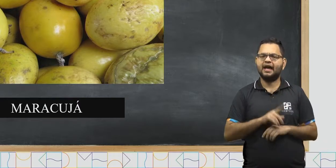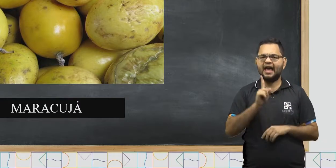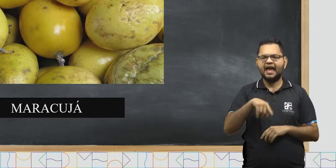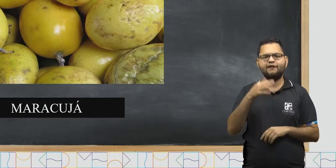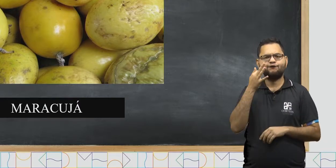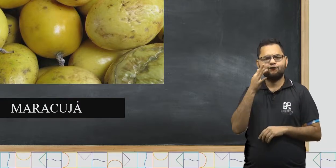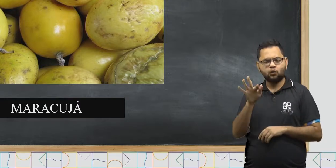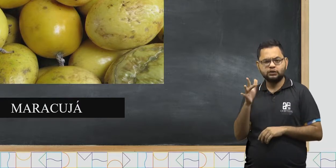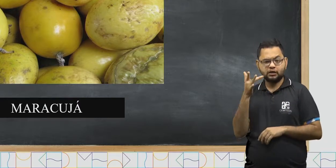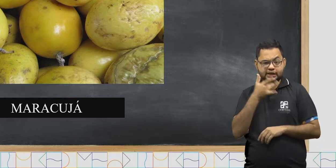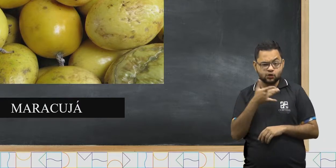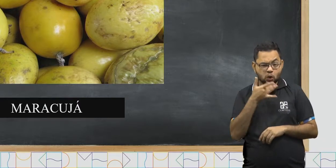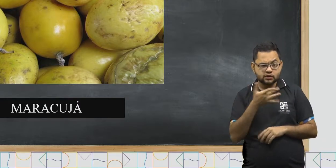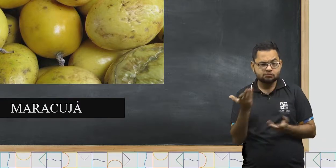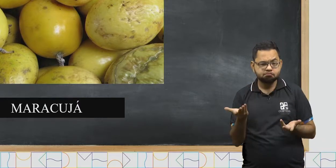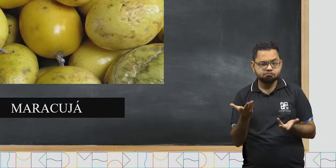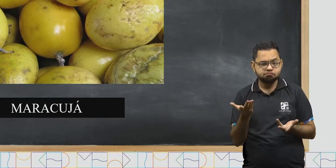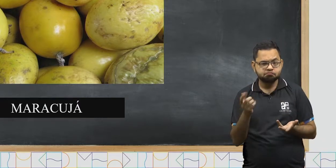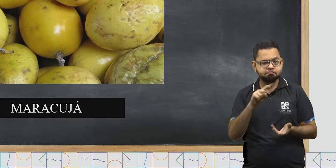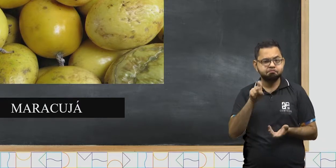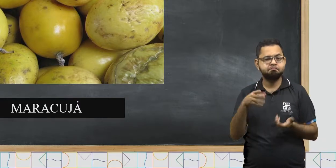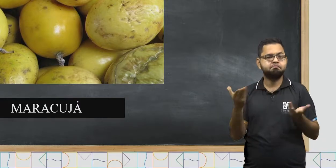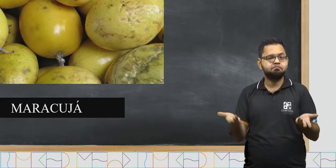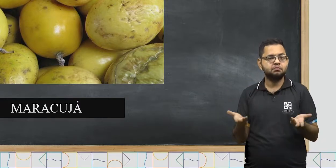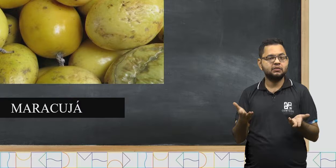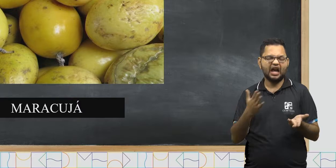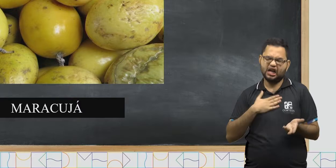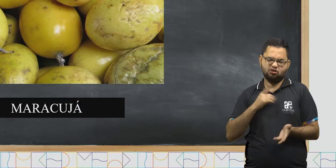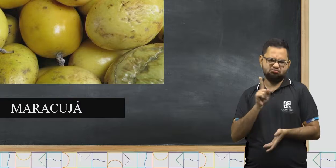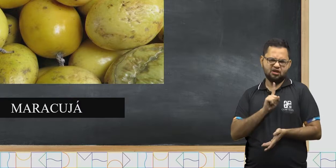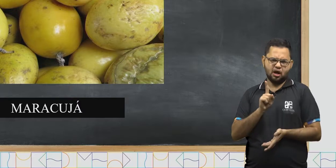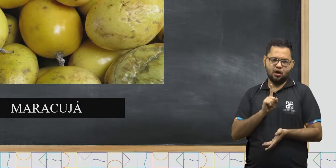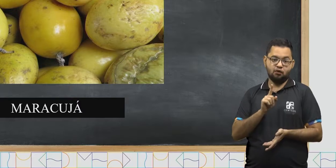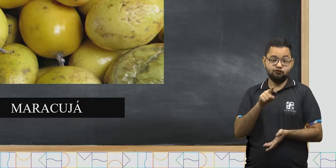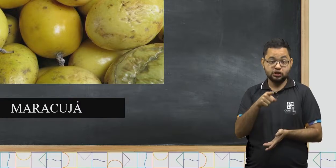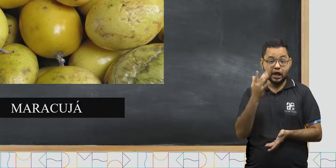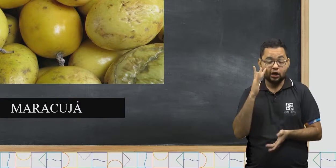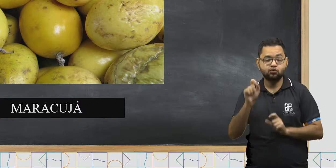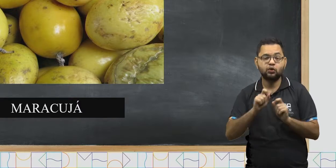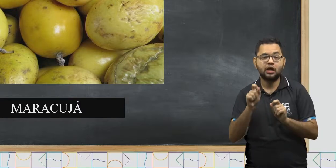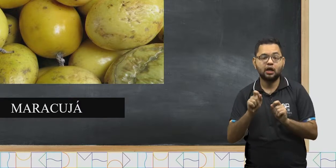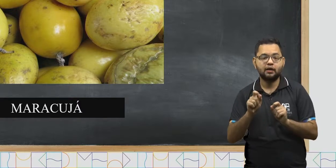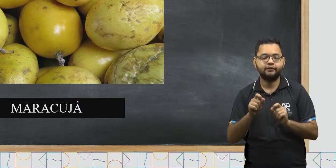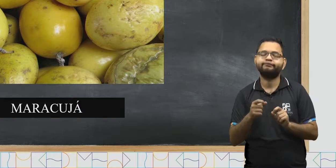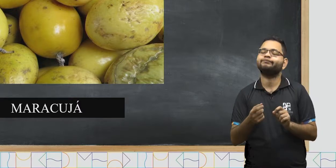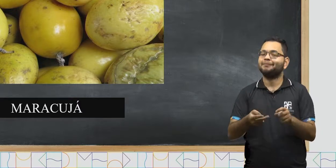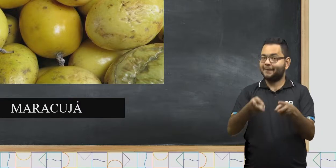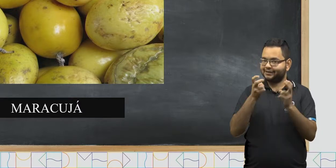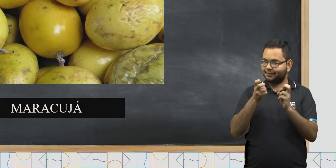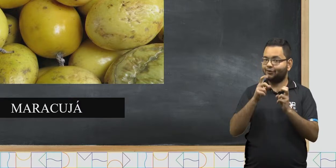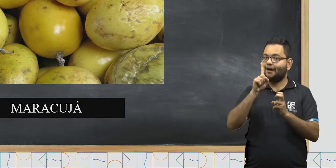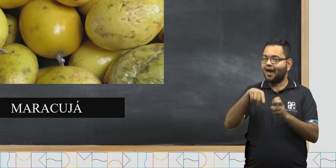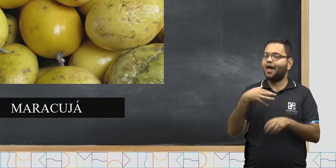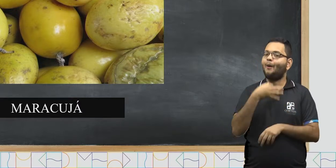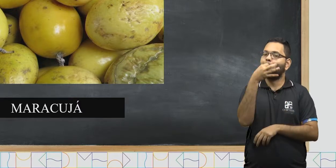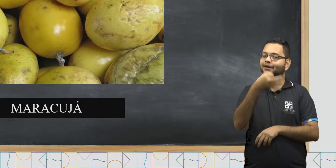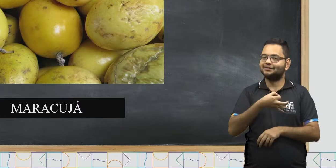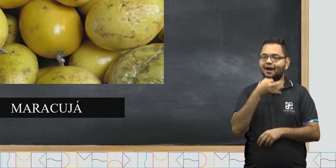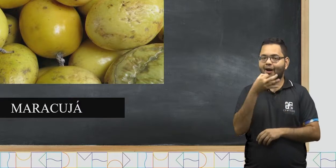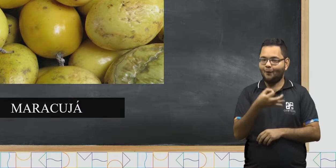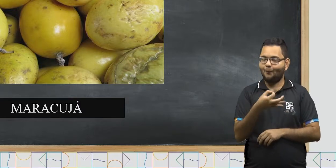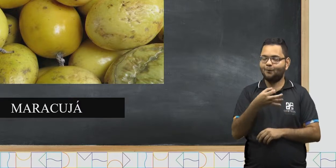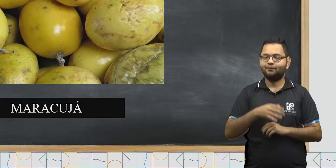uma fruta deliciosa? Será? Para mim, não. E para você? Viu? Isso é uma